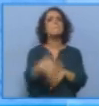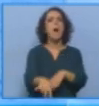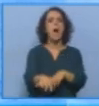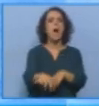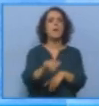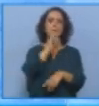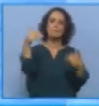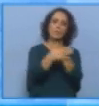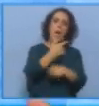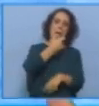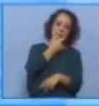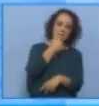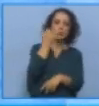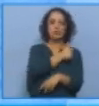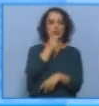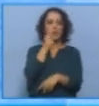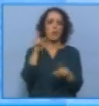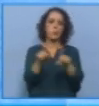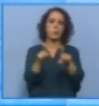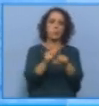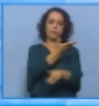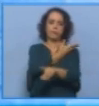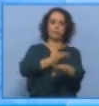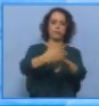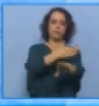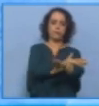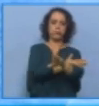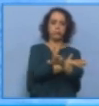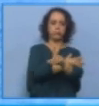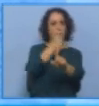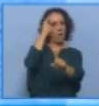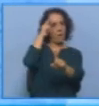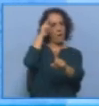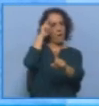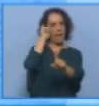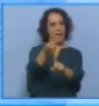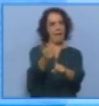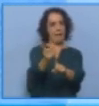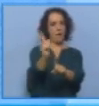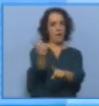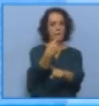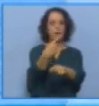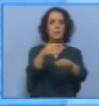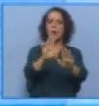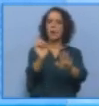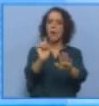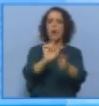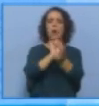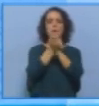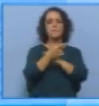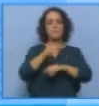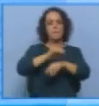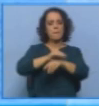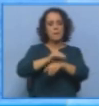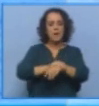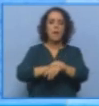tem que morrer e alguém tem que sofrer, ao estilo do Antigo Testamento, como bode expiatório, mas o pecado como essa incapacidade que nós temos de nos deixar